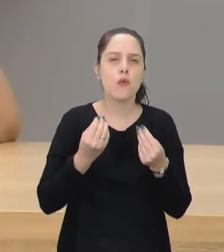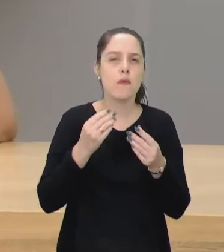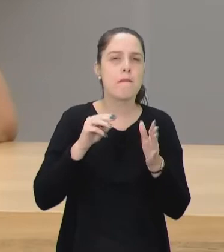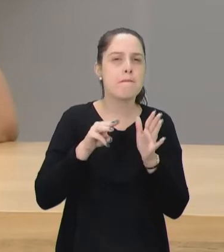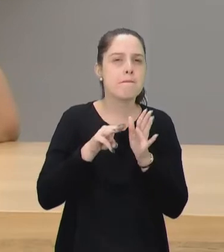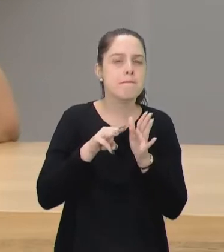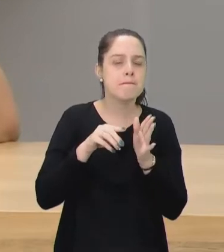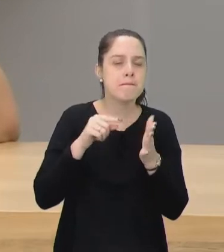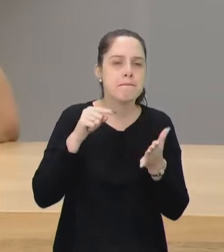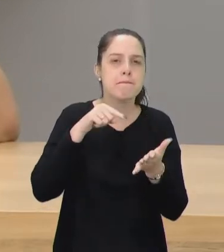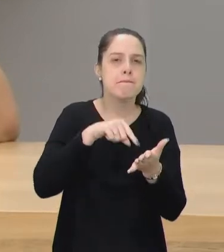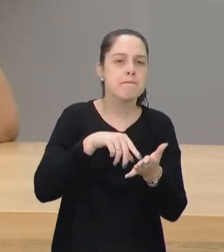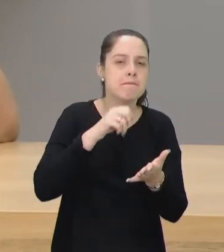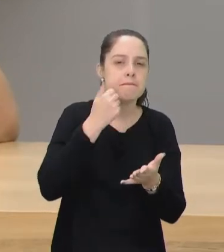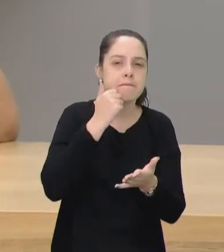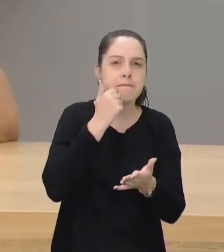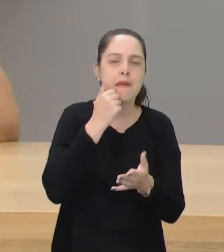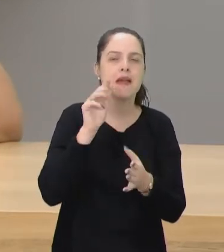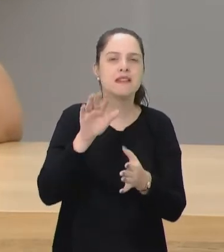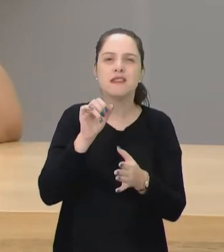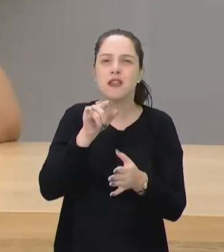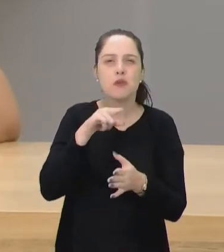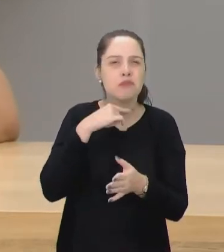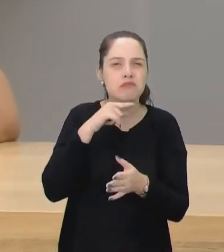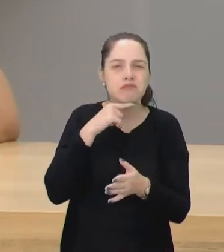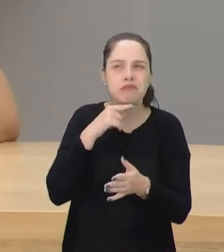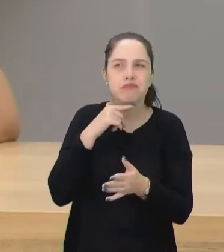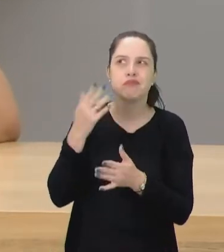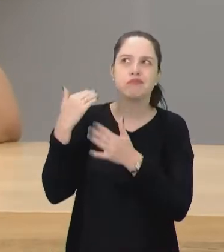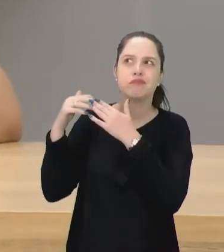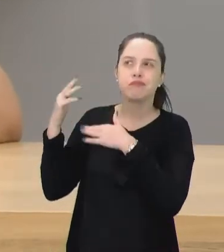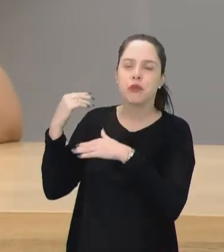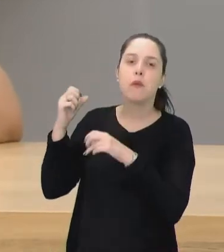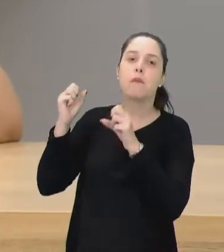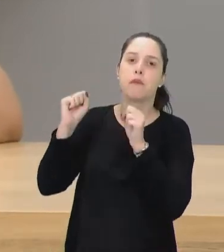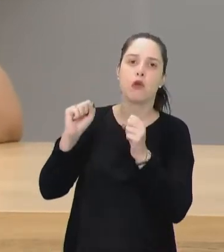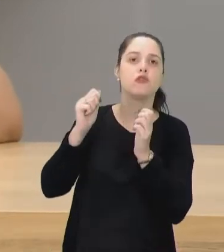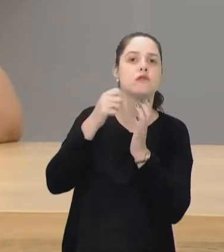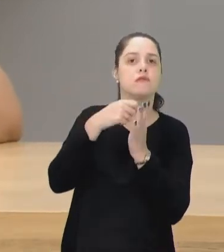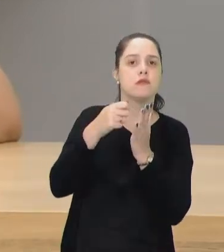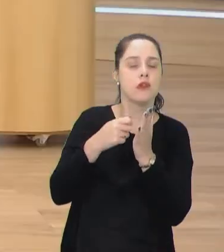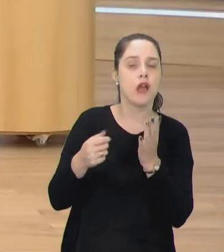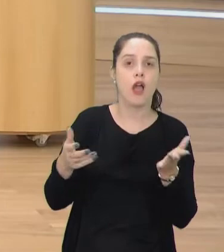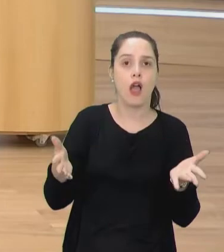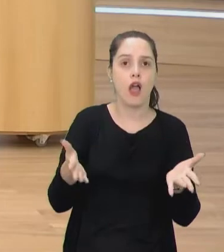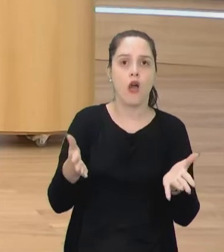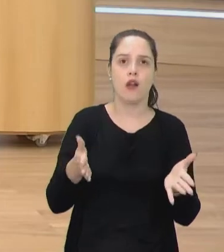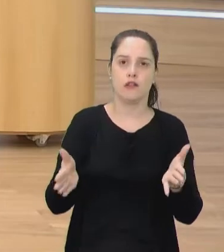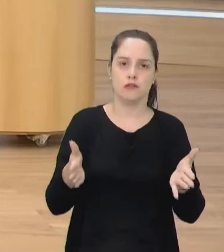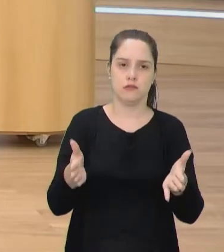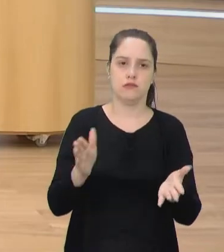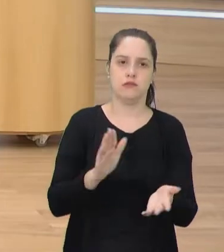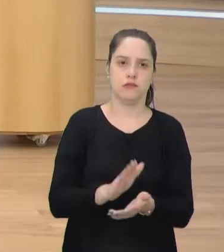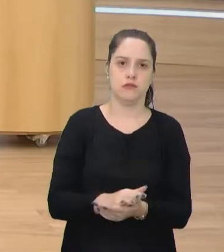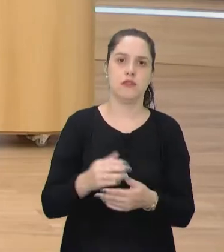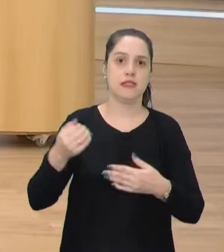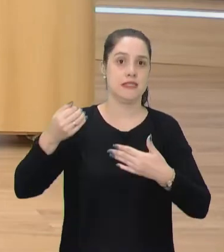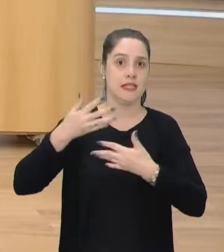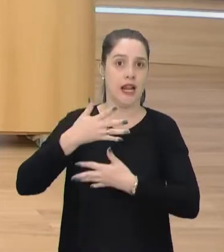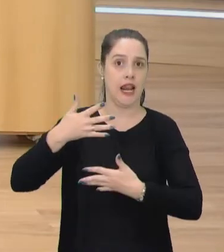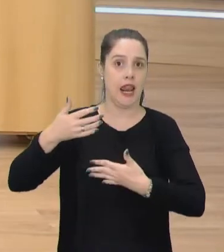tá? Para quem não pegou a aula anterior, pode rever agora, neste momento. Vamos lá para os nossos